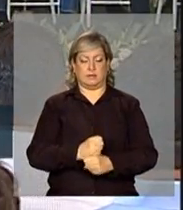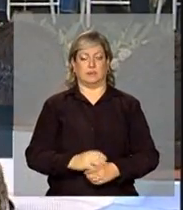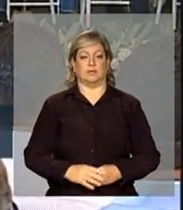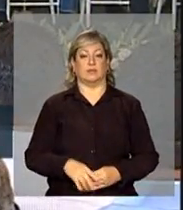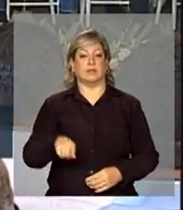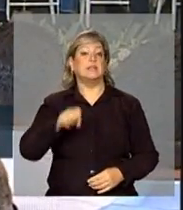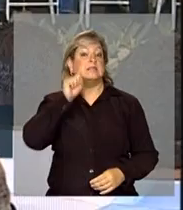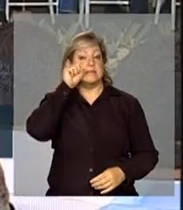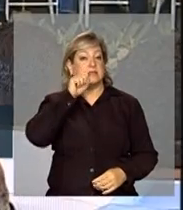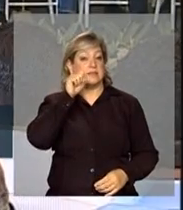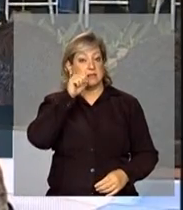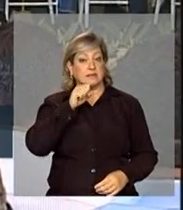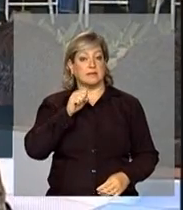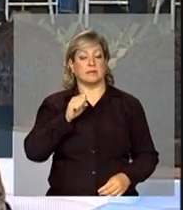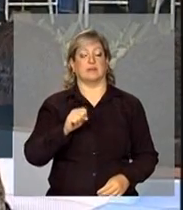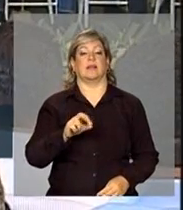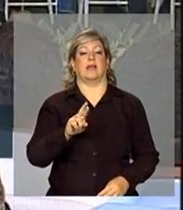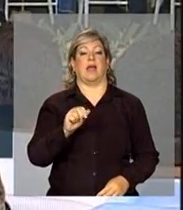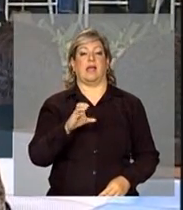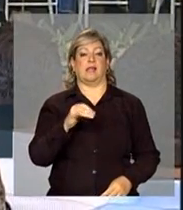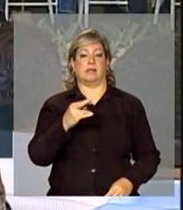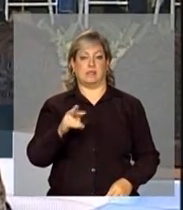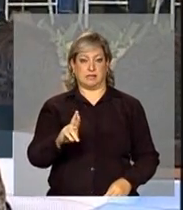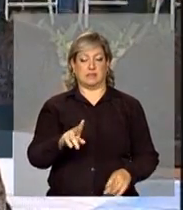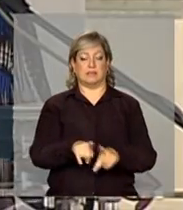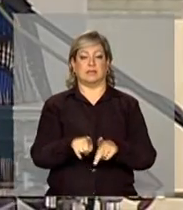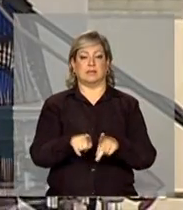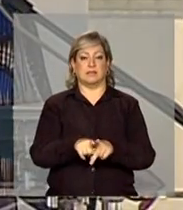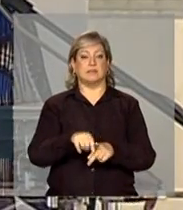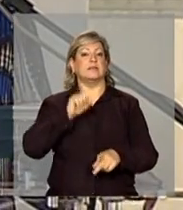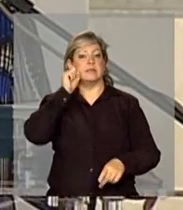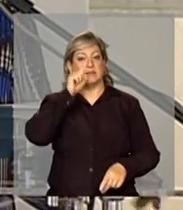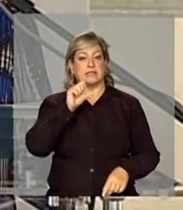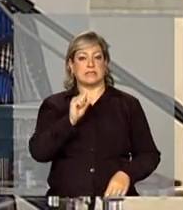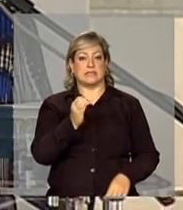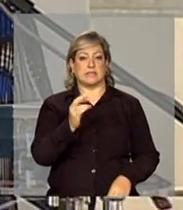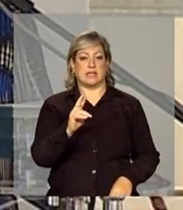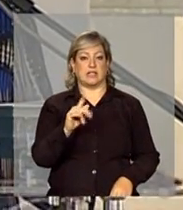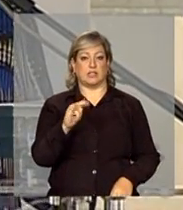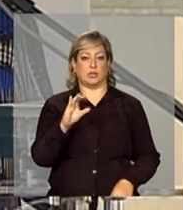o senador Jacir Gurgax e o senador Sérgio Abreu.